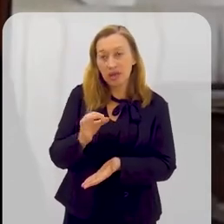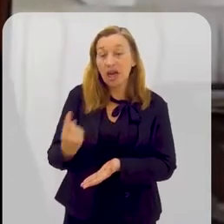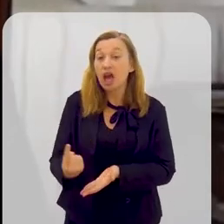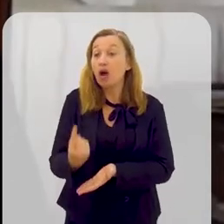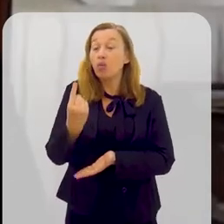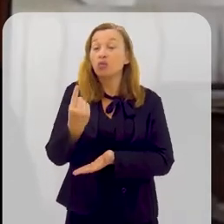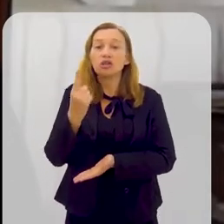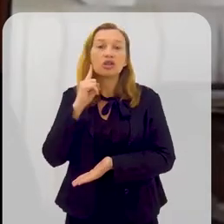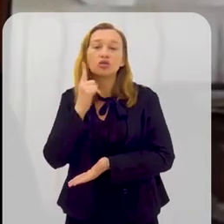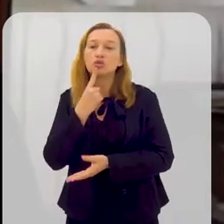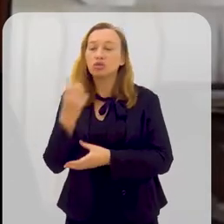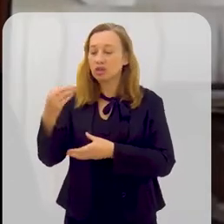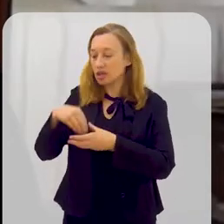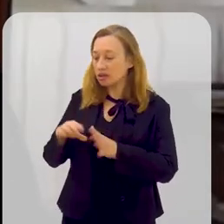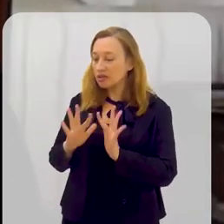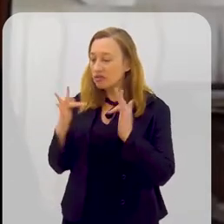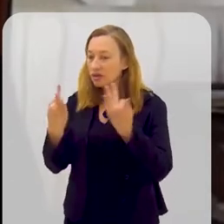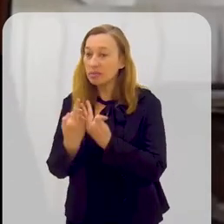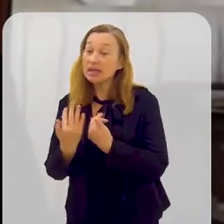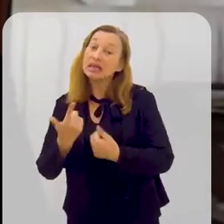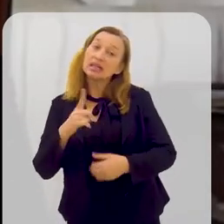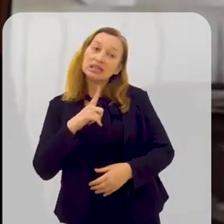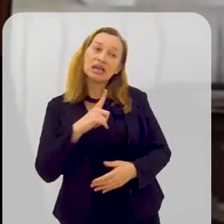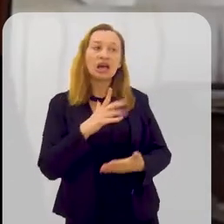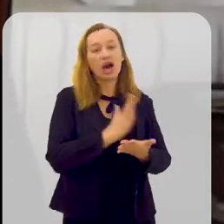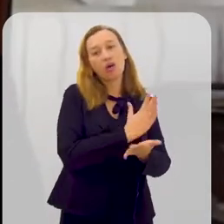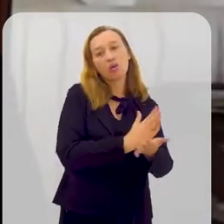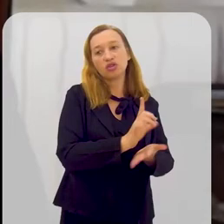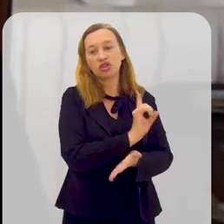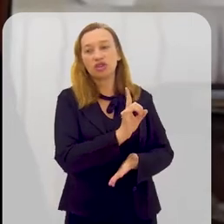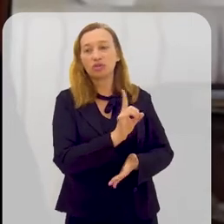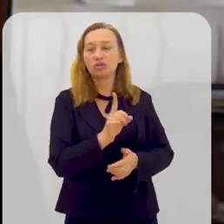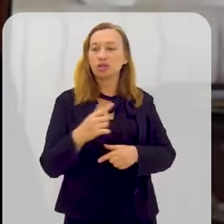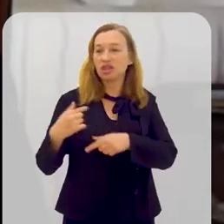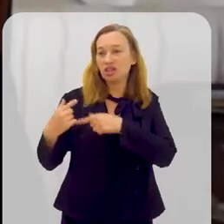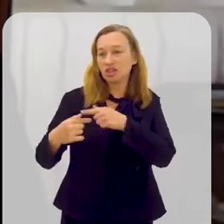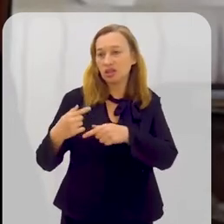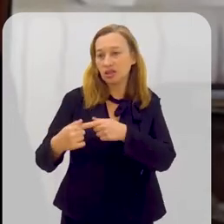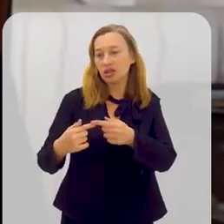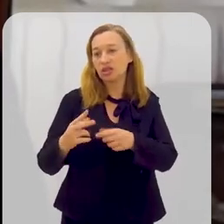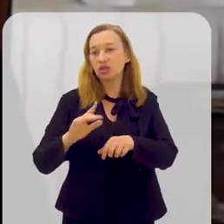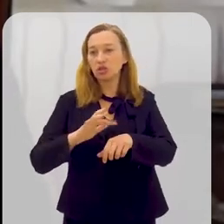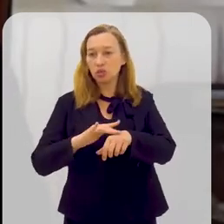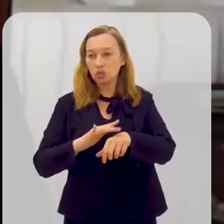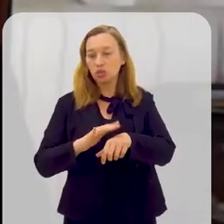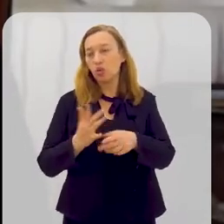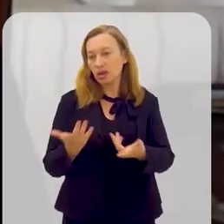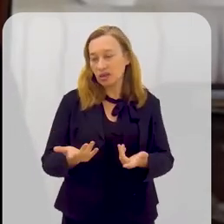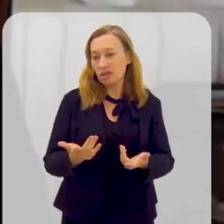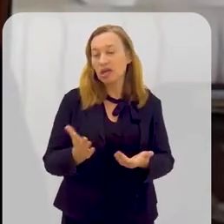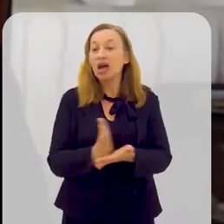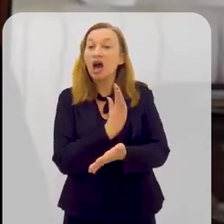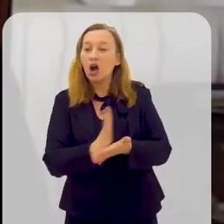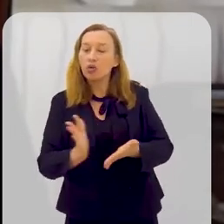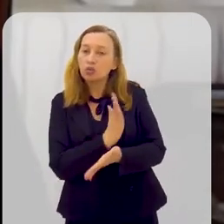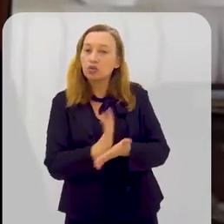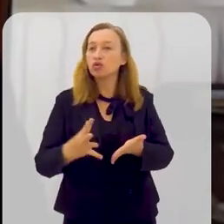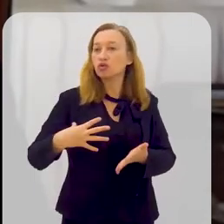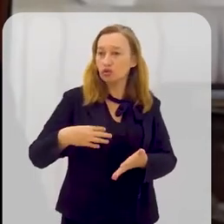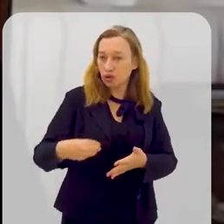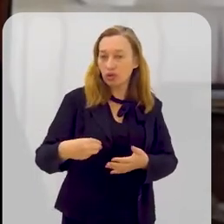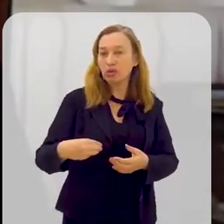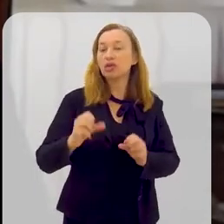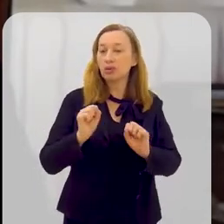ela é a única pessoa surda existem casos que não quando tem doença genética aí tem muitos membros inclusive